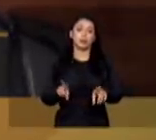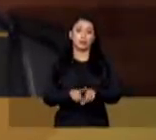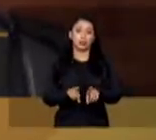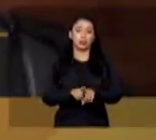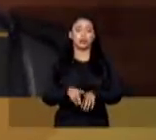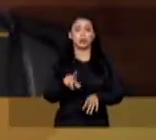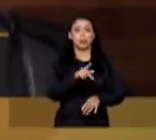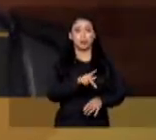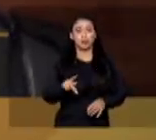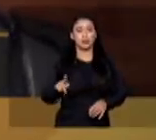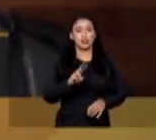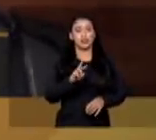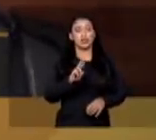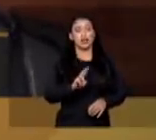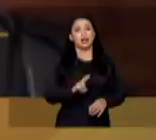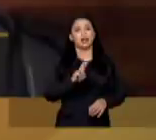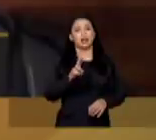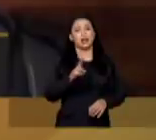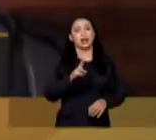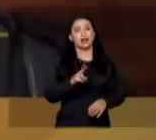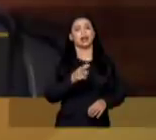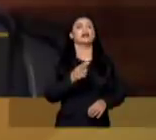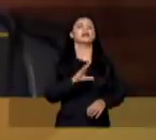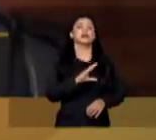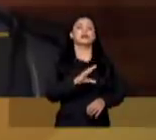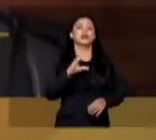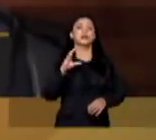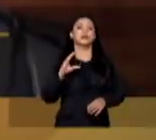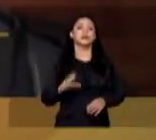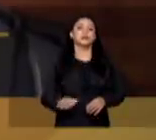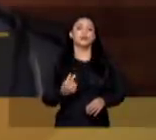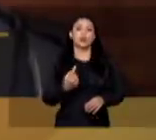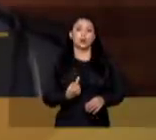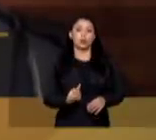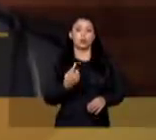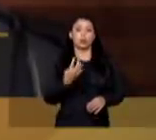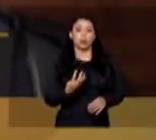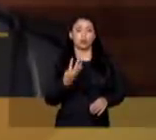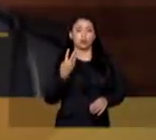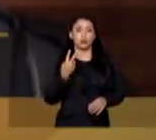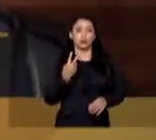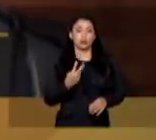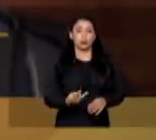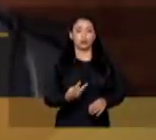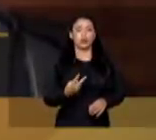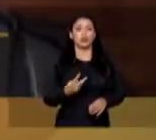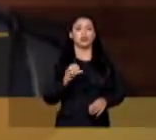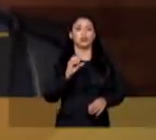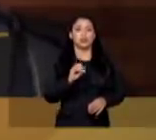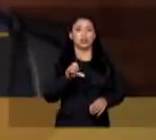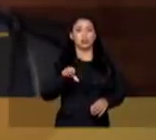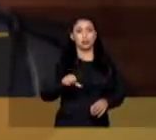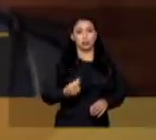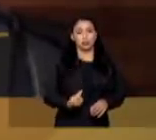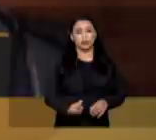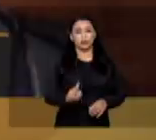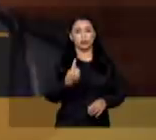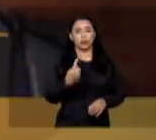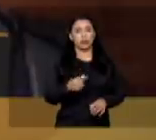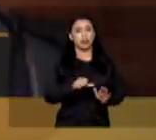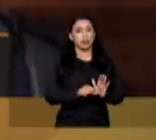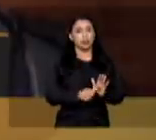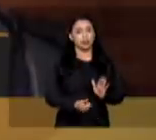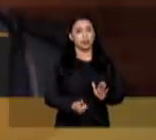Luiz Inácio Lula da Silva, recurso em habeas corpus 142091, apreciado